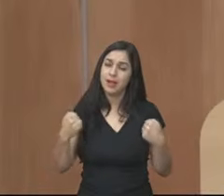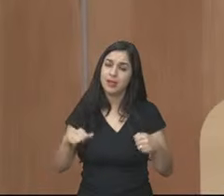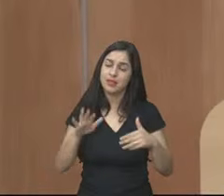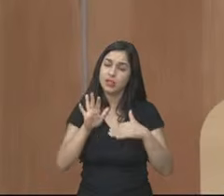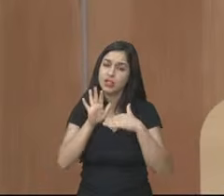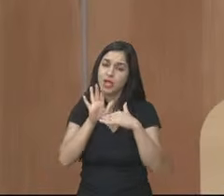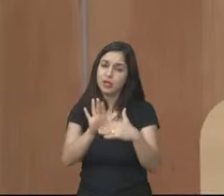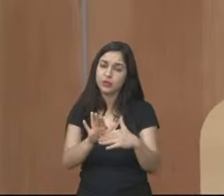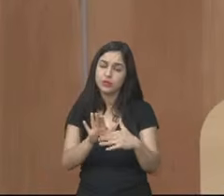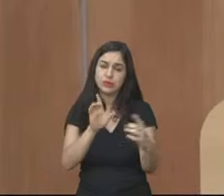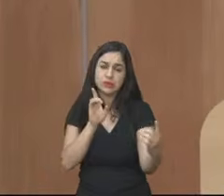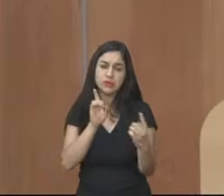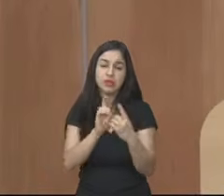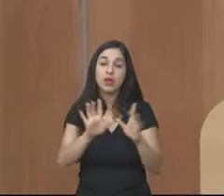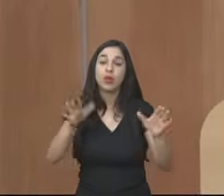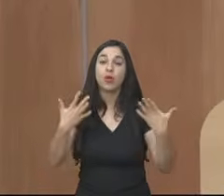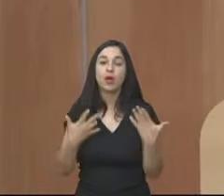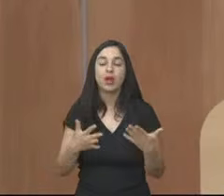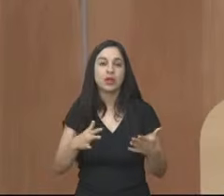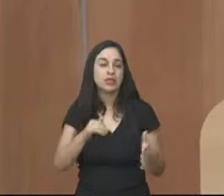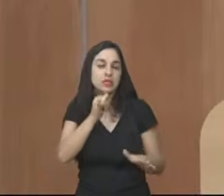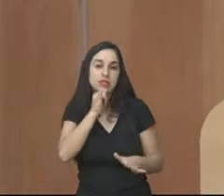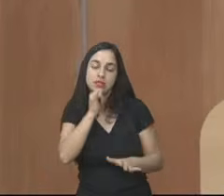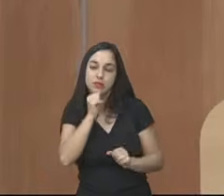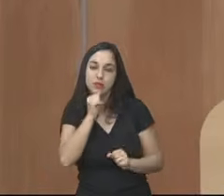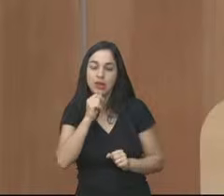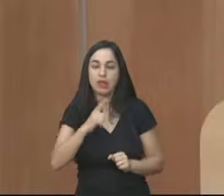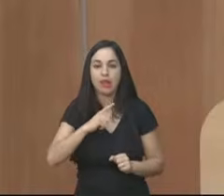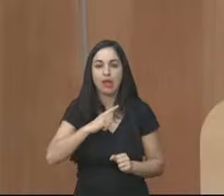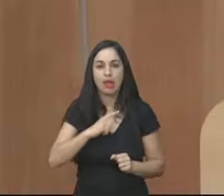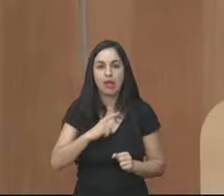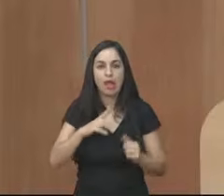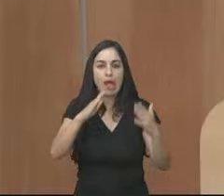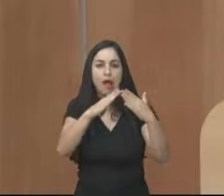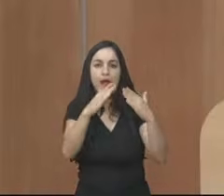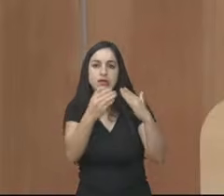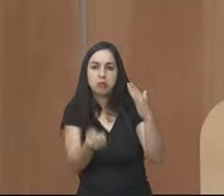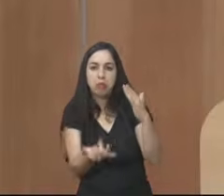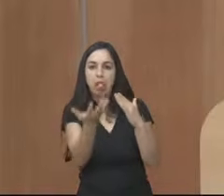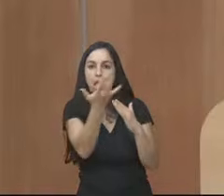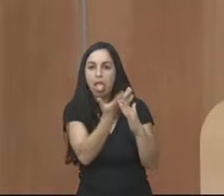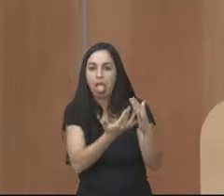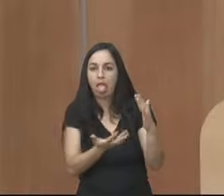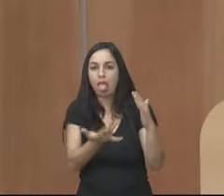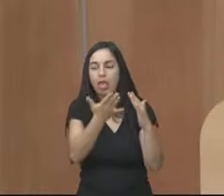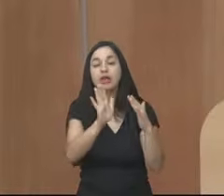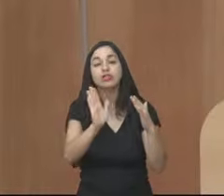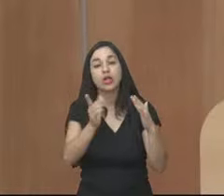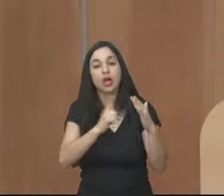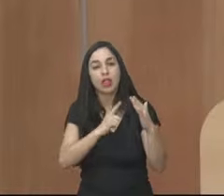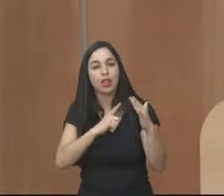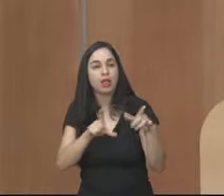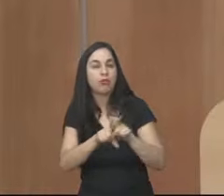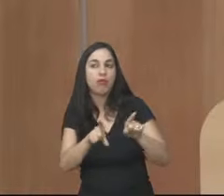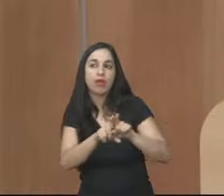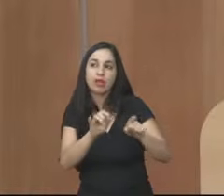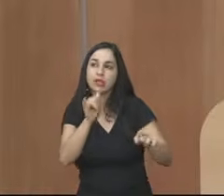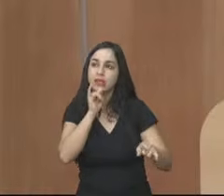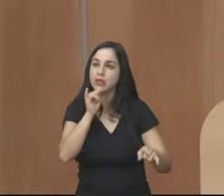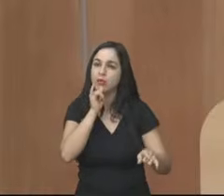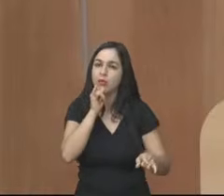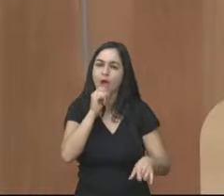humanitária, seja enchente, seja incêndio, e vocês já provaram isso porque já estiveram presentes em